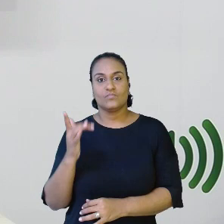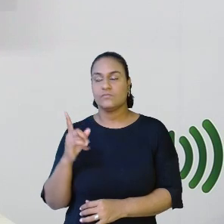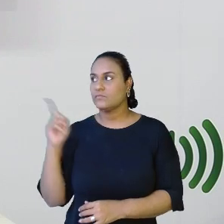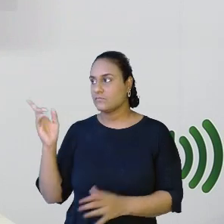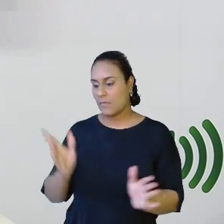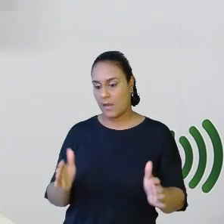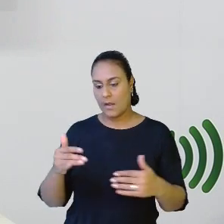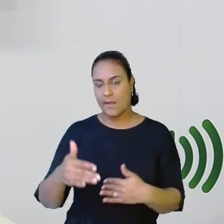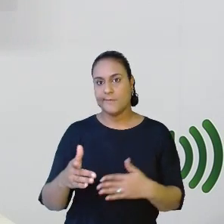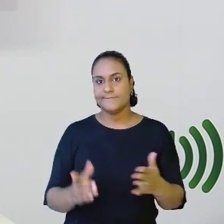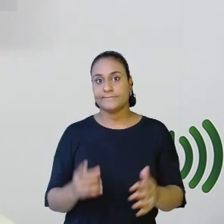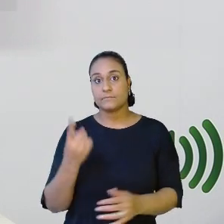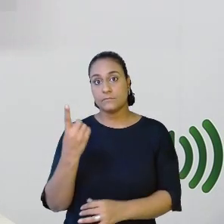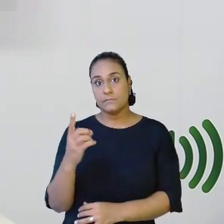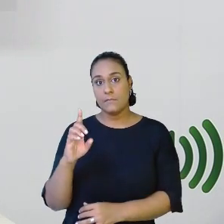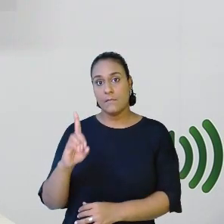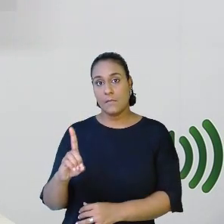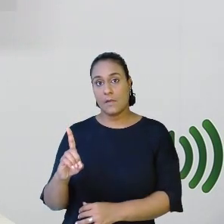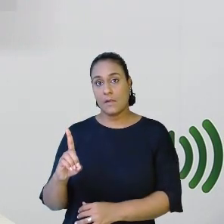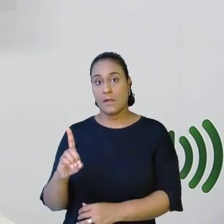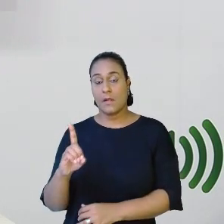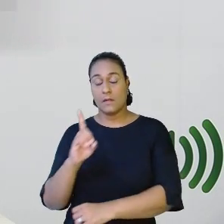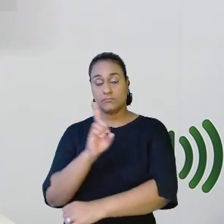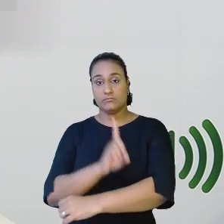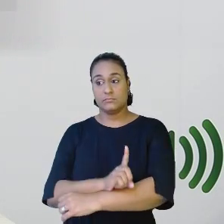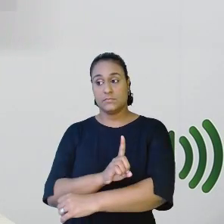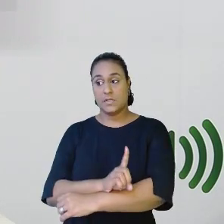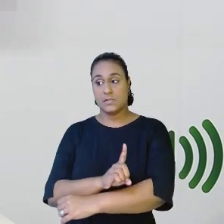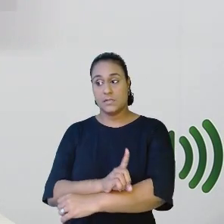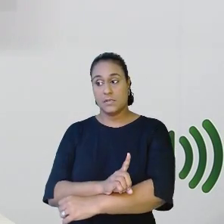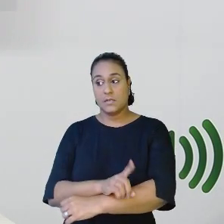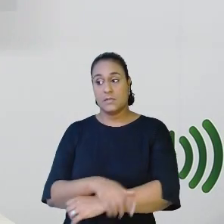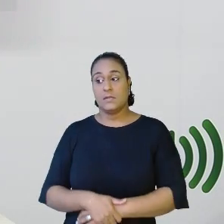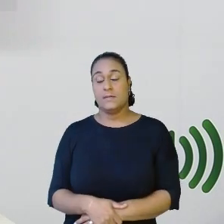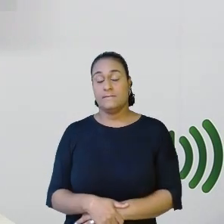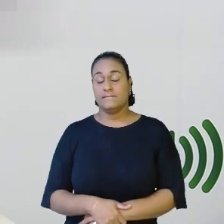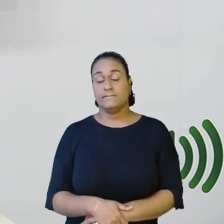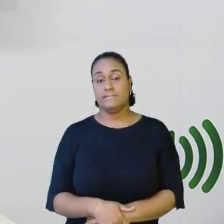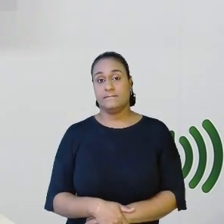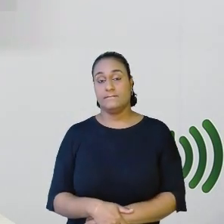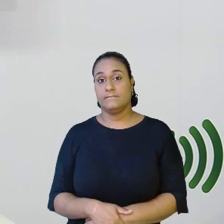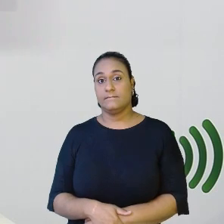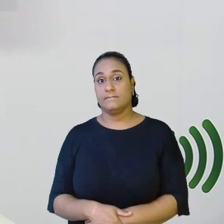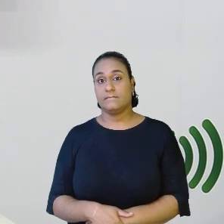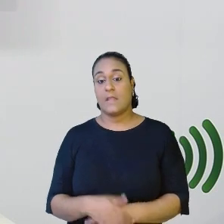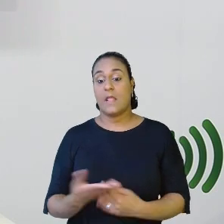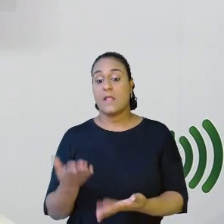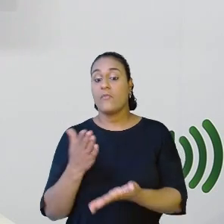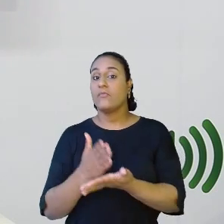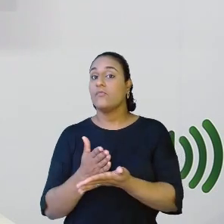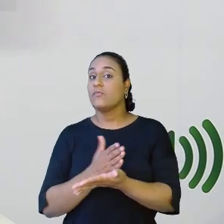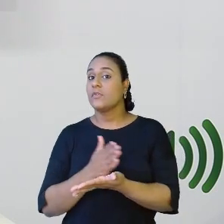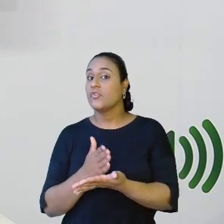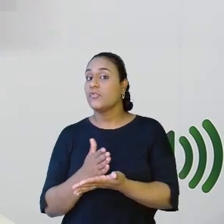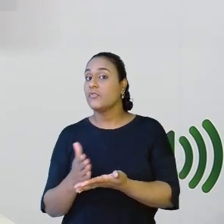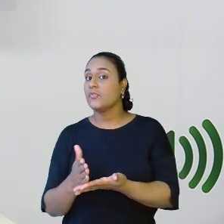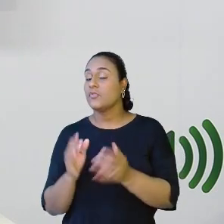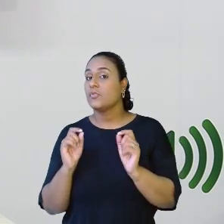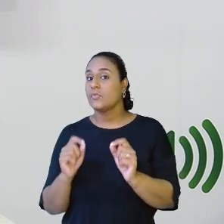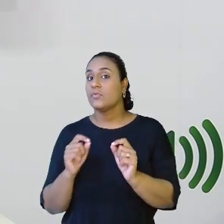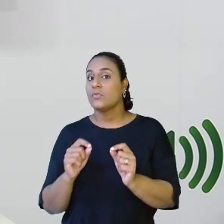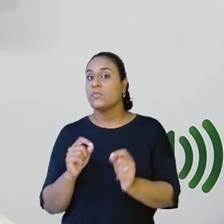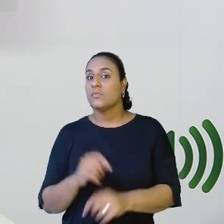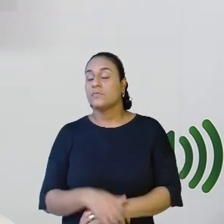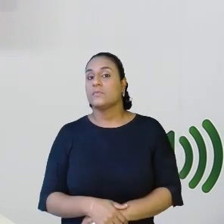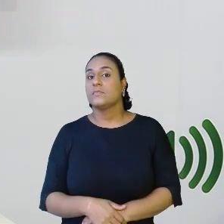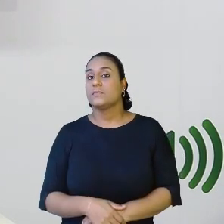uma dezena. Se vocês observarem esta dezena, ela está aqui, ó, divididinha, certo? E agora